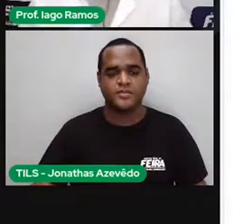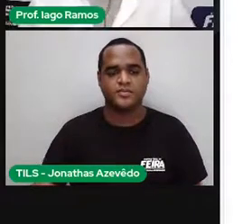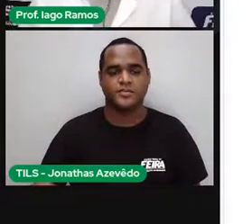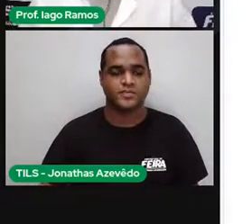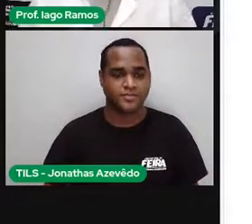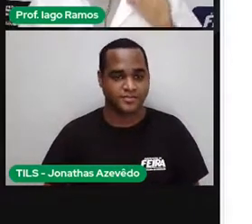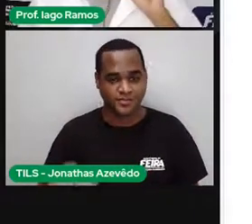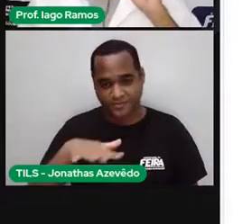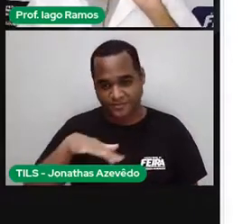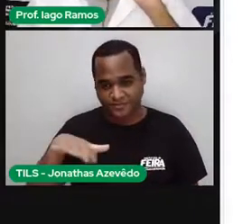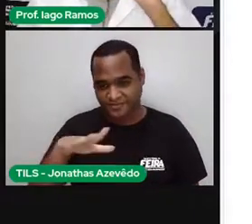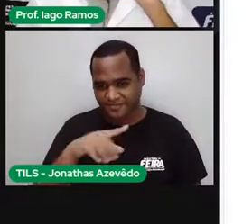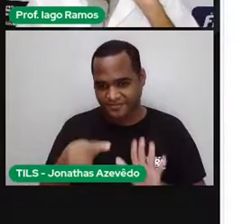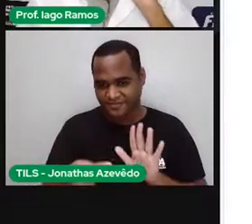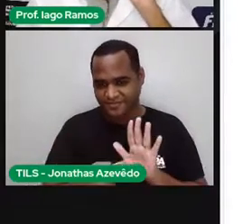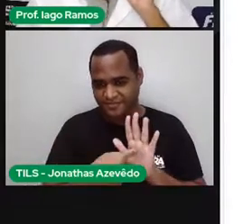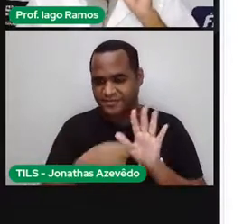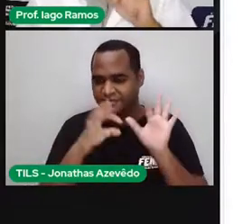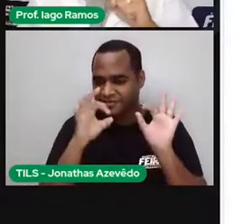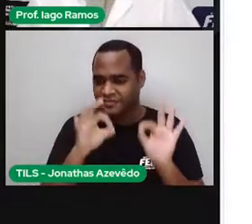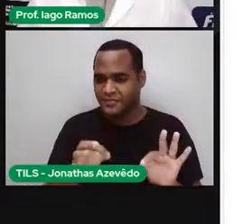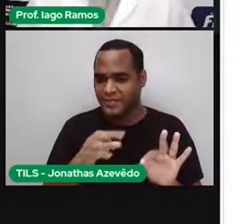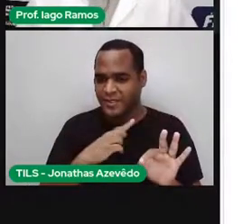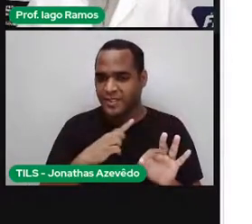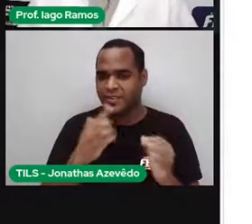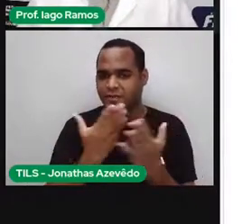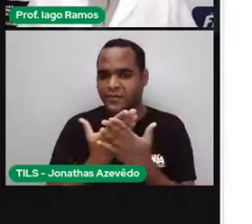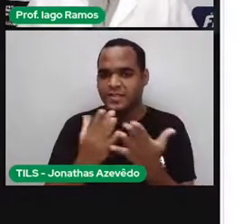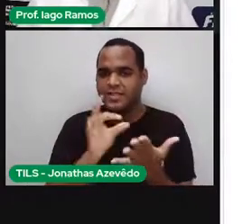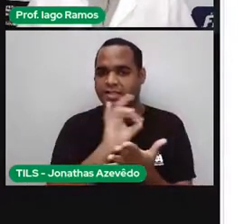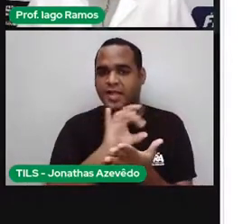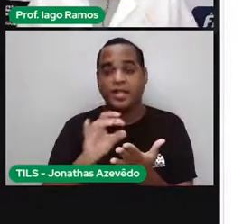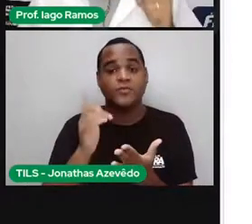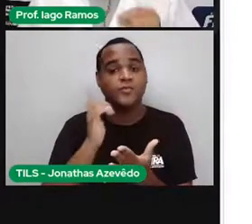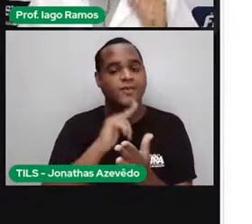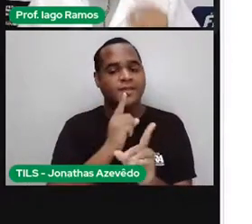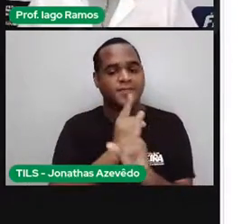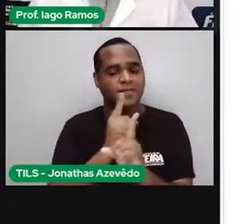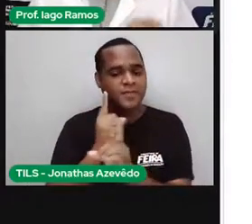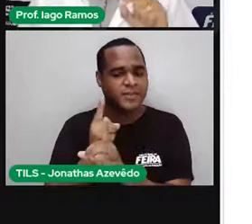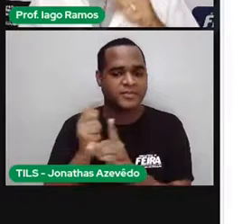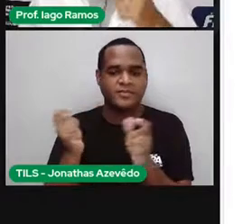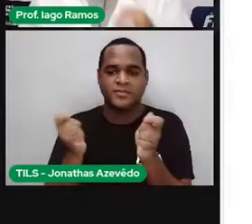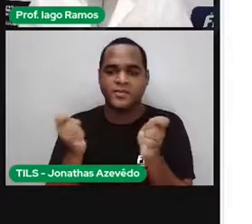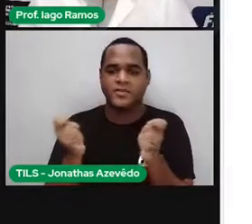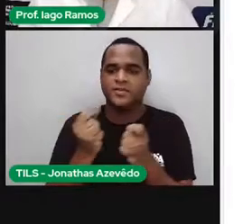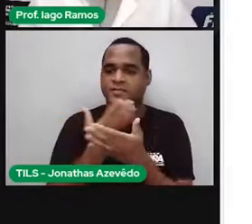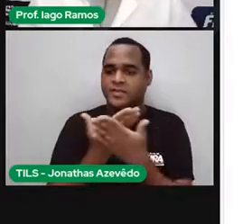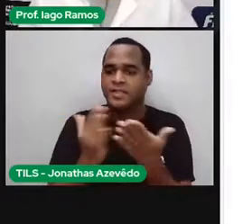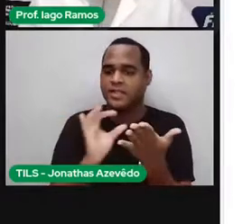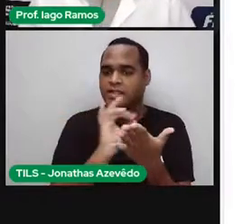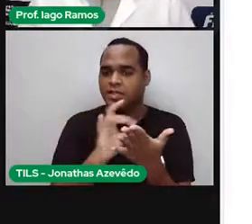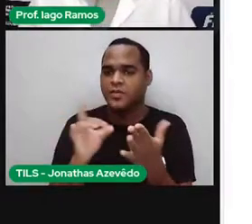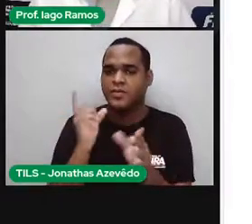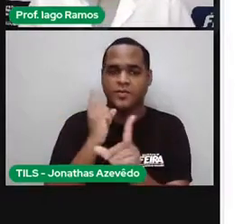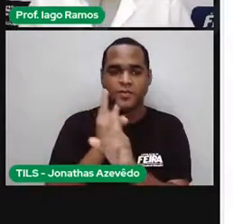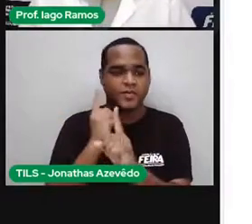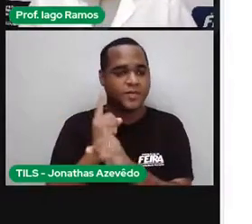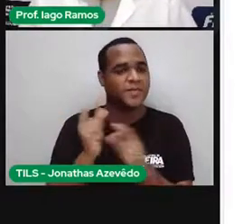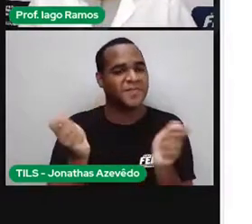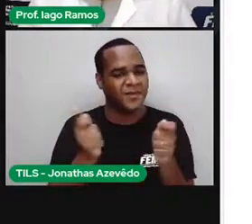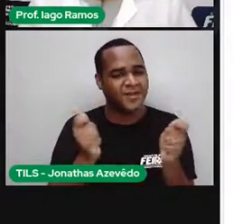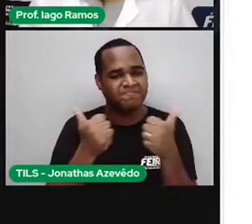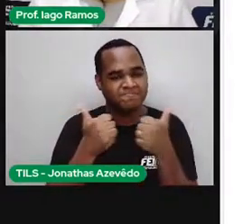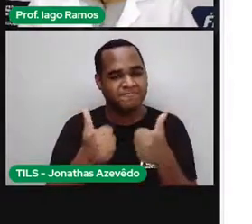o objetivo e para você encontrar né esse é o objetivo que você precisa alcançar tá